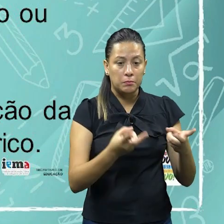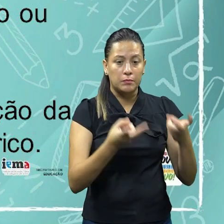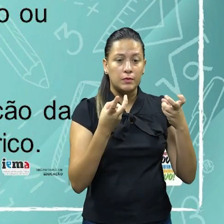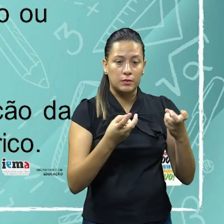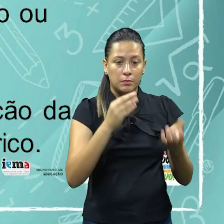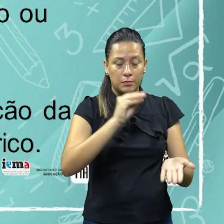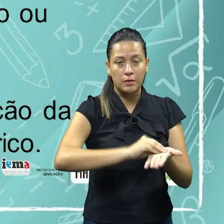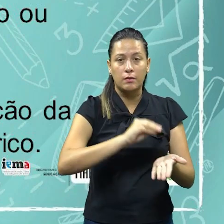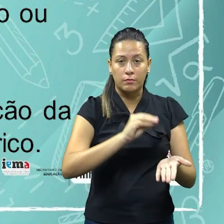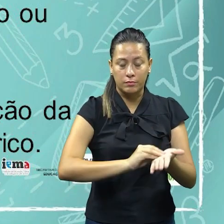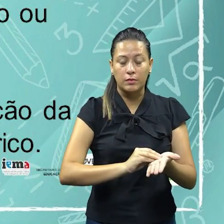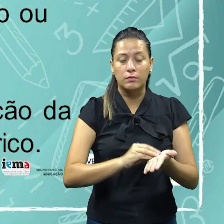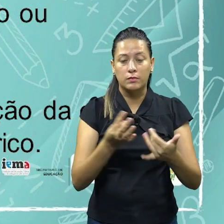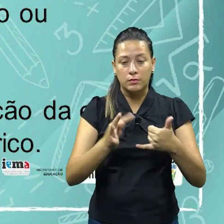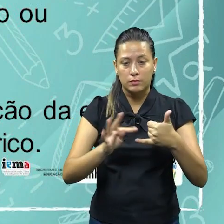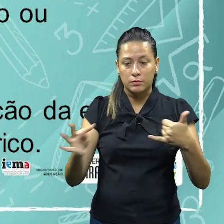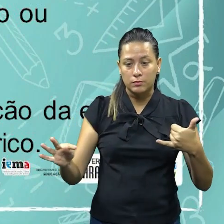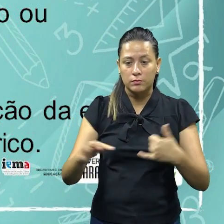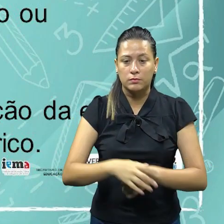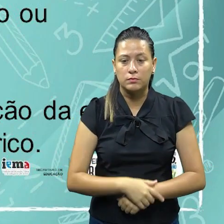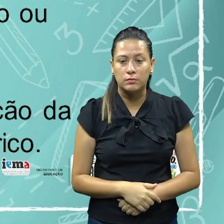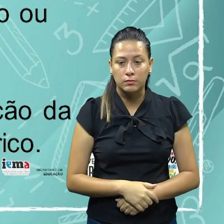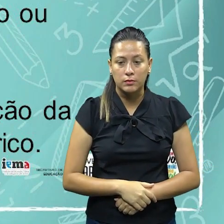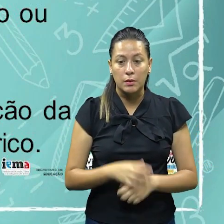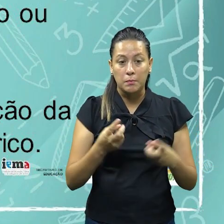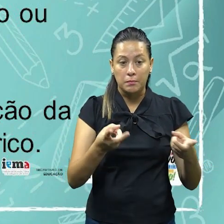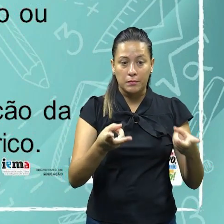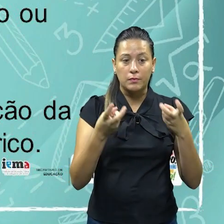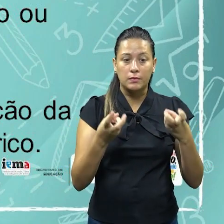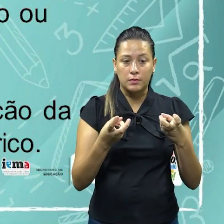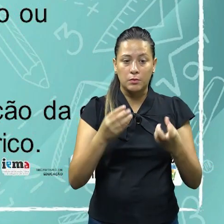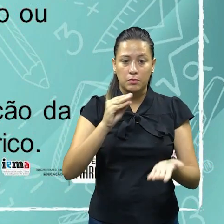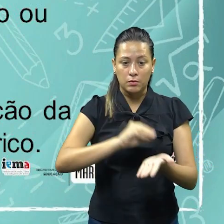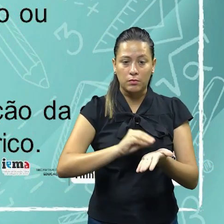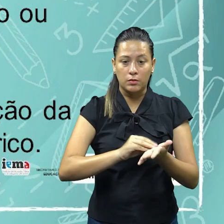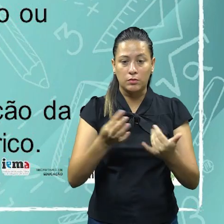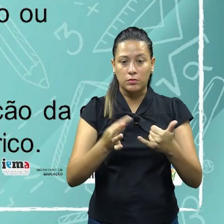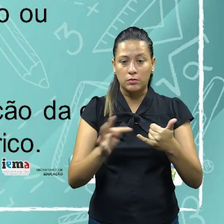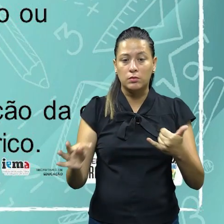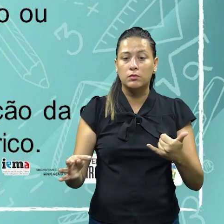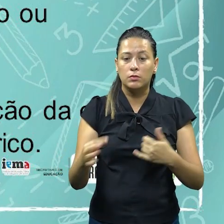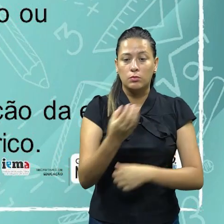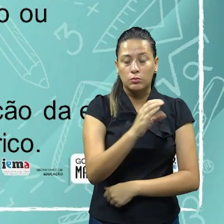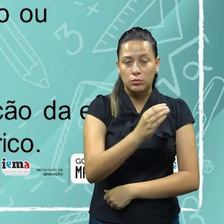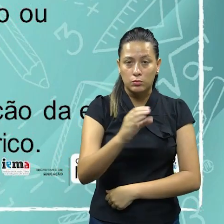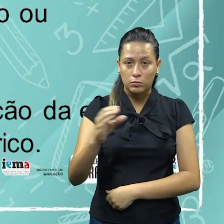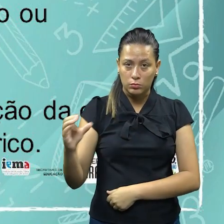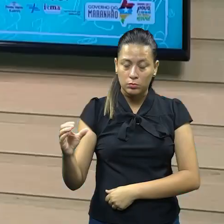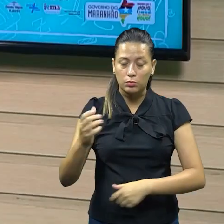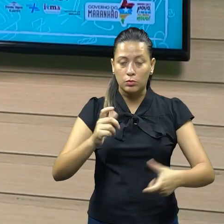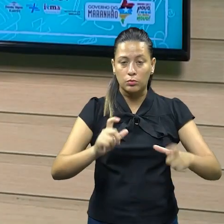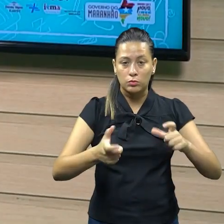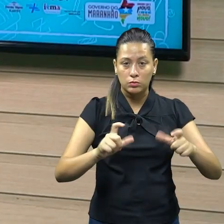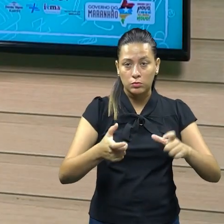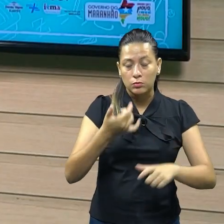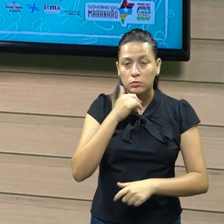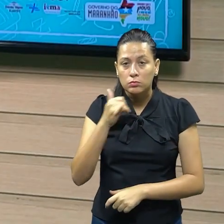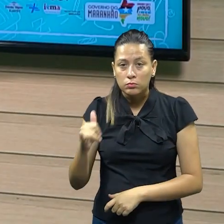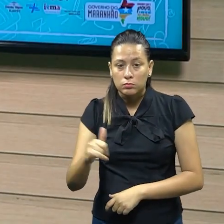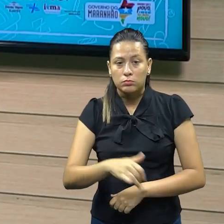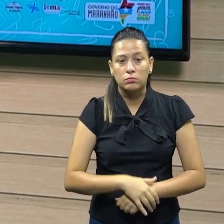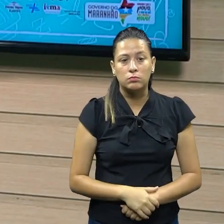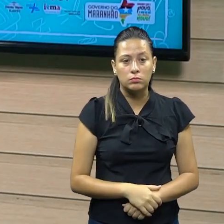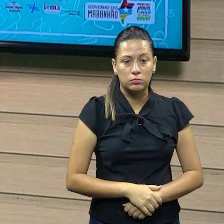tensão é a verificação da efetiva ausência de tensão nos condutores do circuito elétrico. Então você